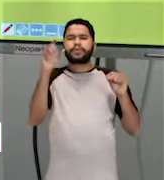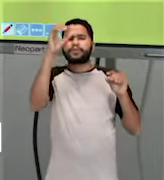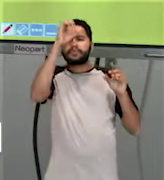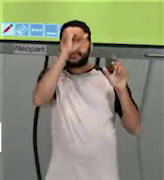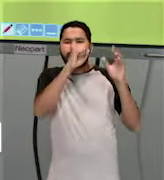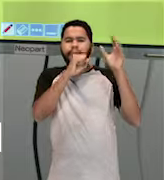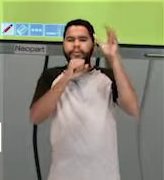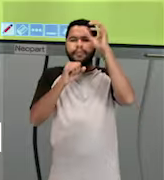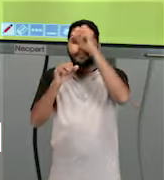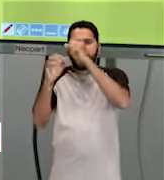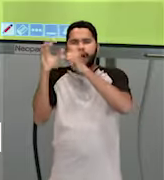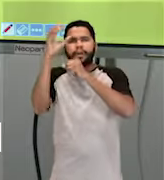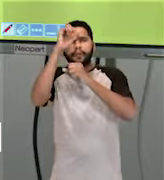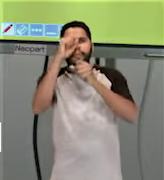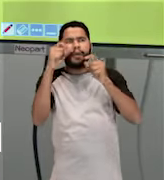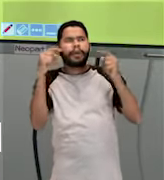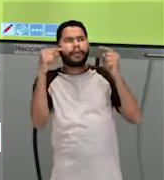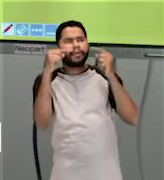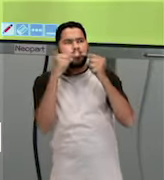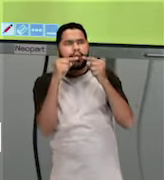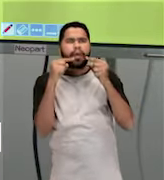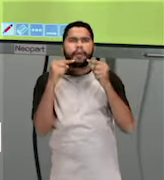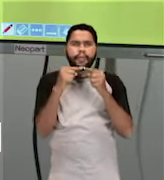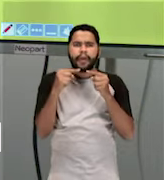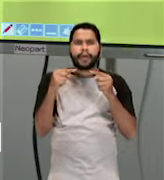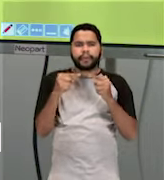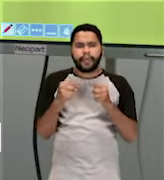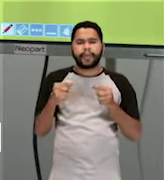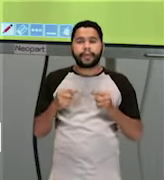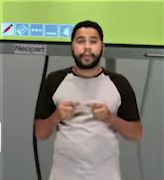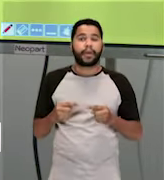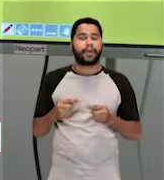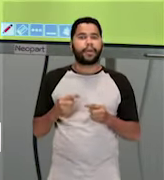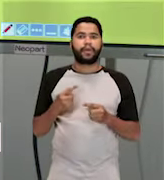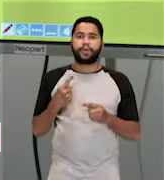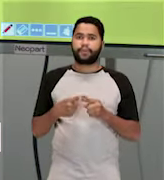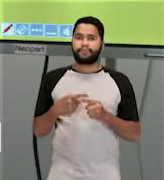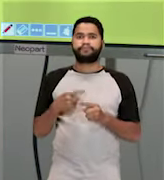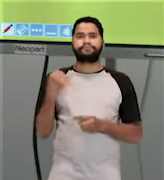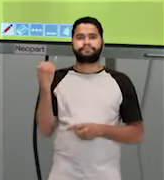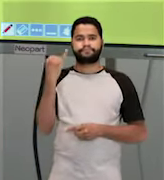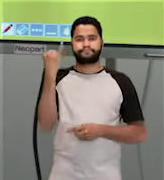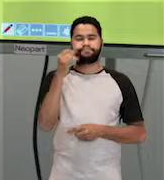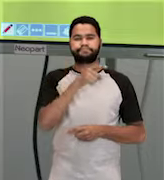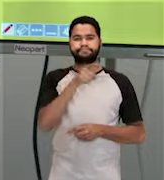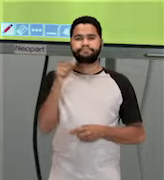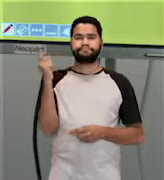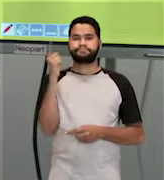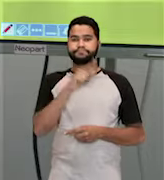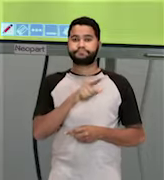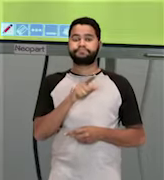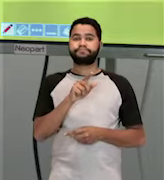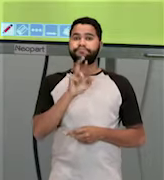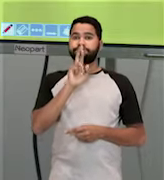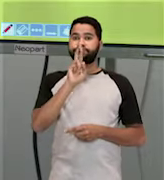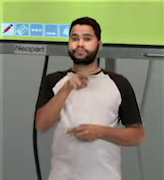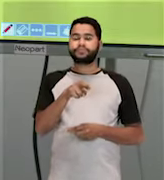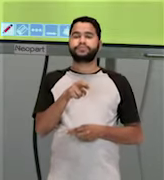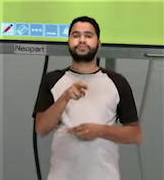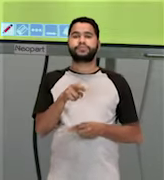vocês possam assimilar realmente o estudo de frações, porque ele é muito importante e você vai conseguir resolver